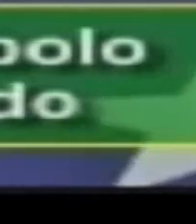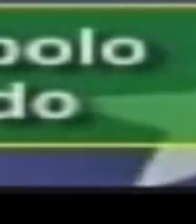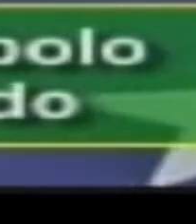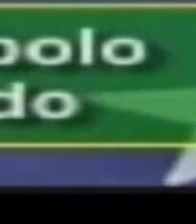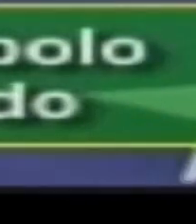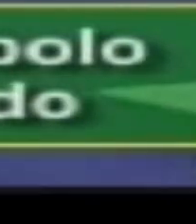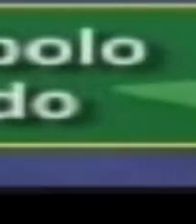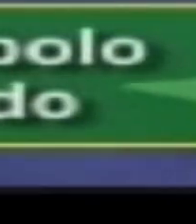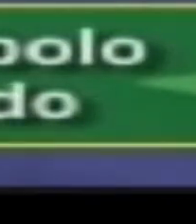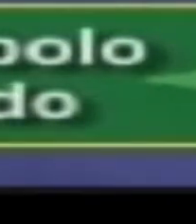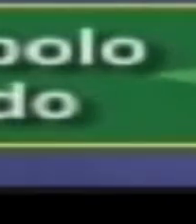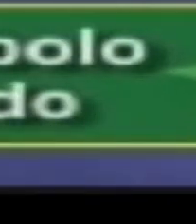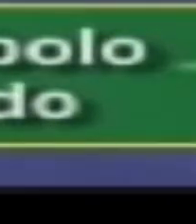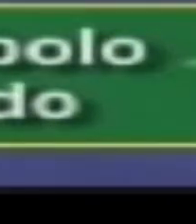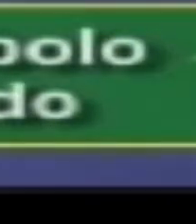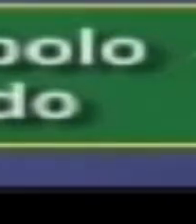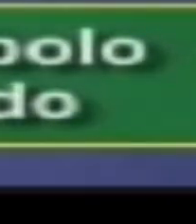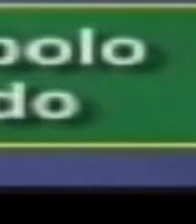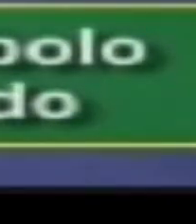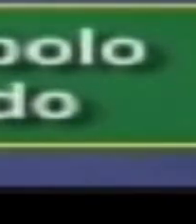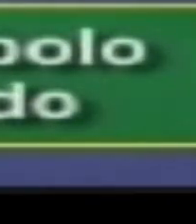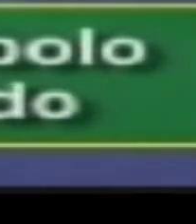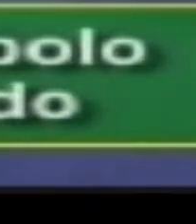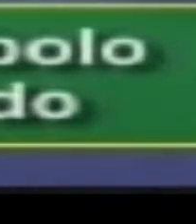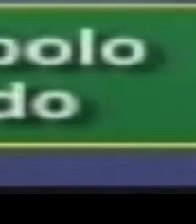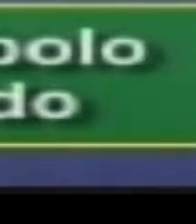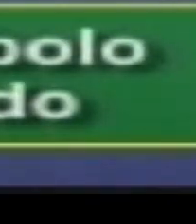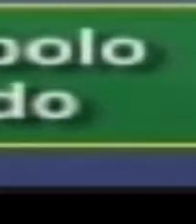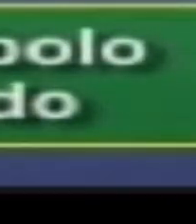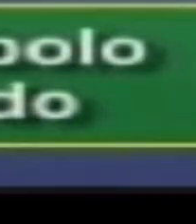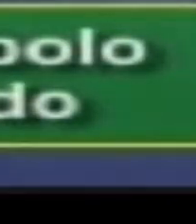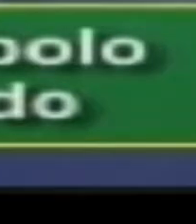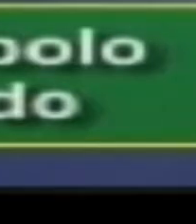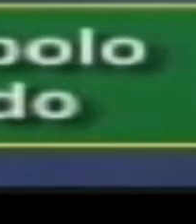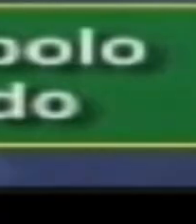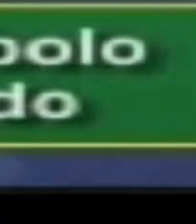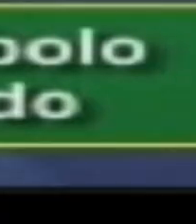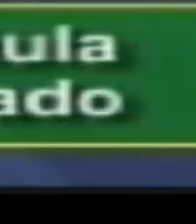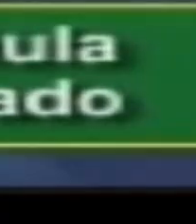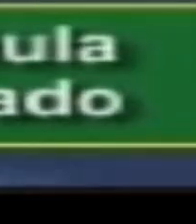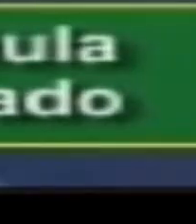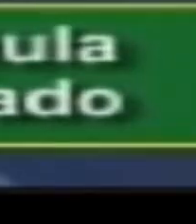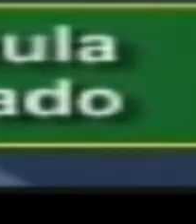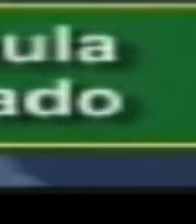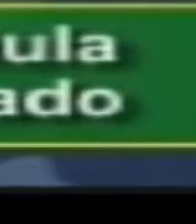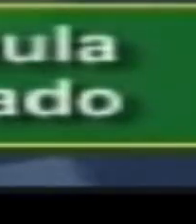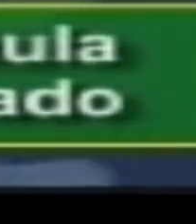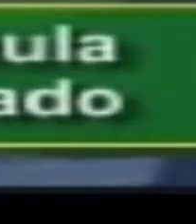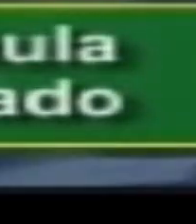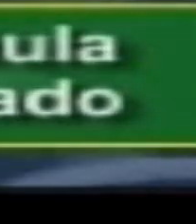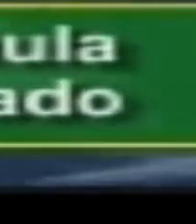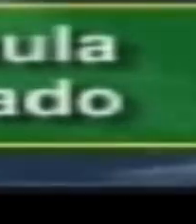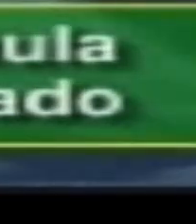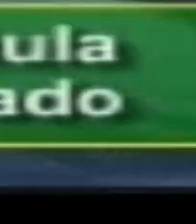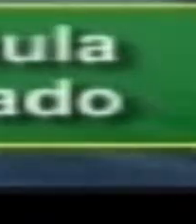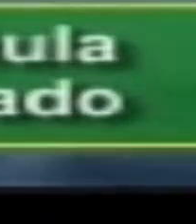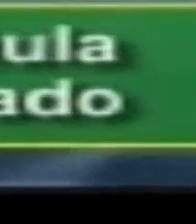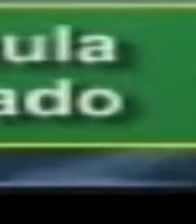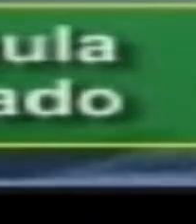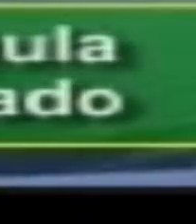a terra mais garida, teus risonhos lindos campos têm mais flores,